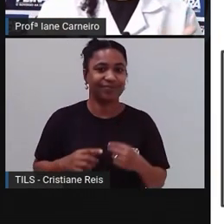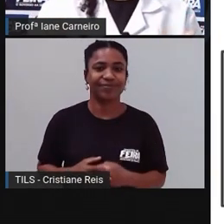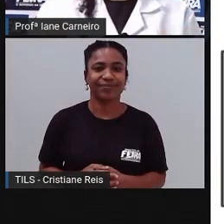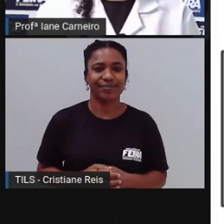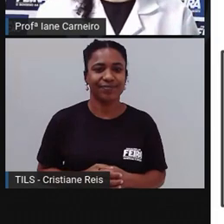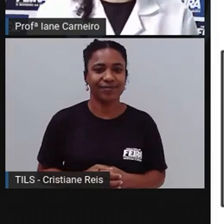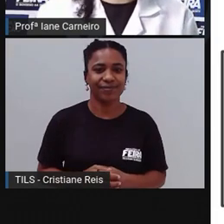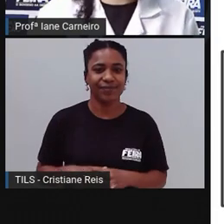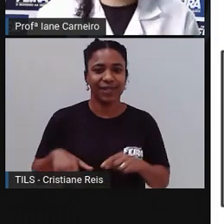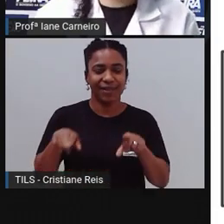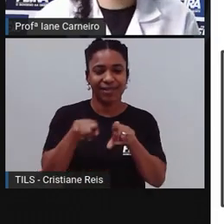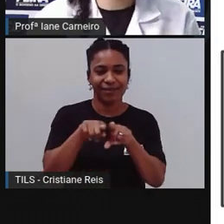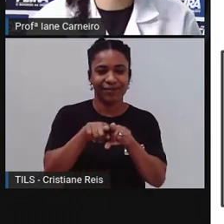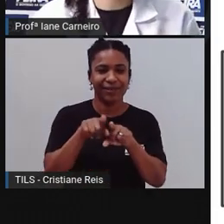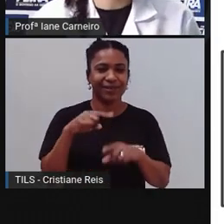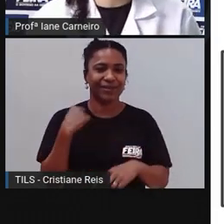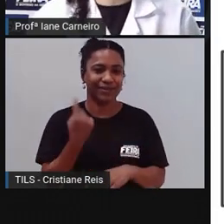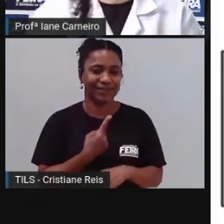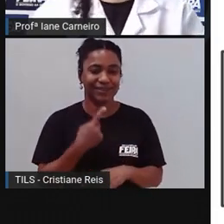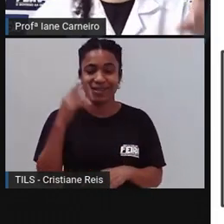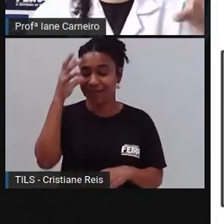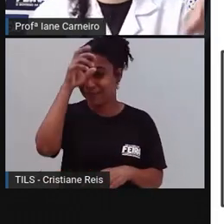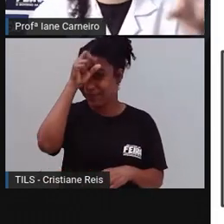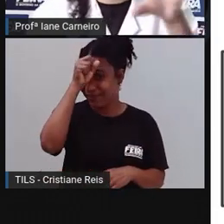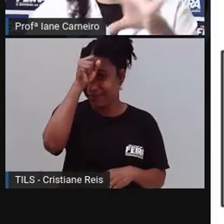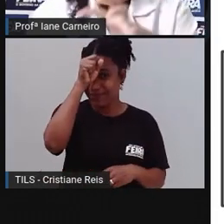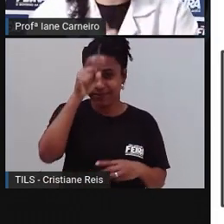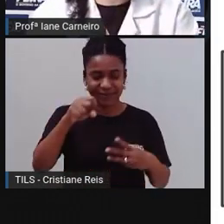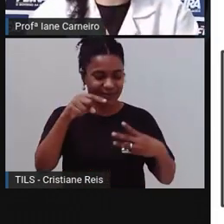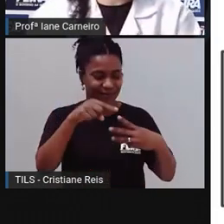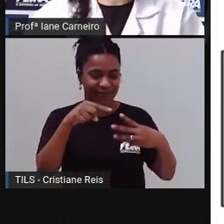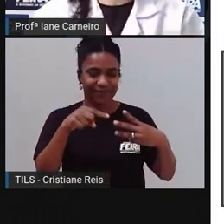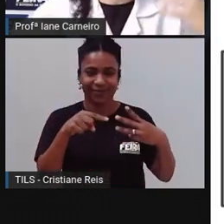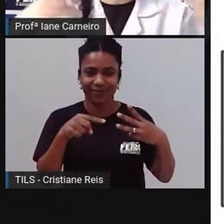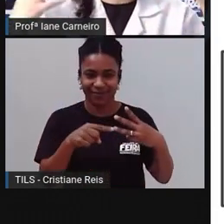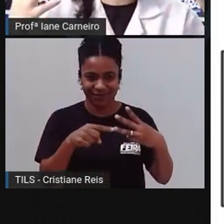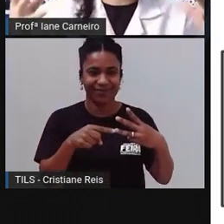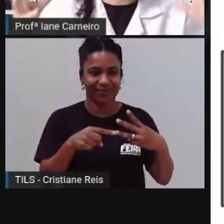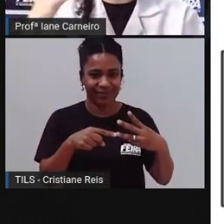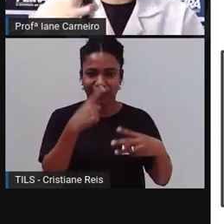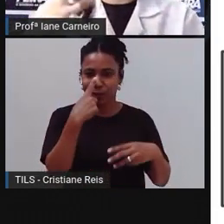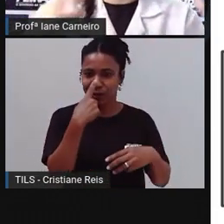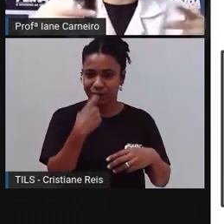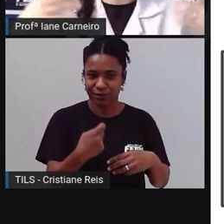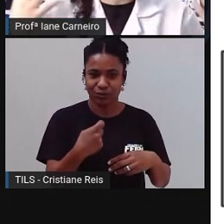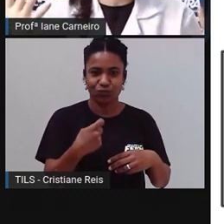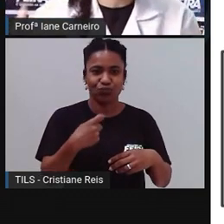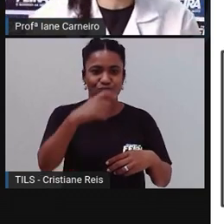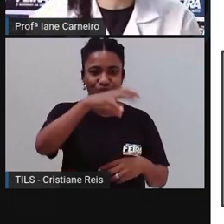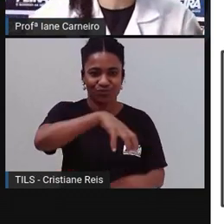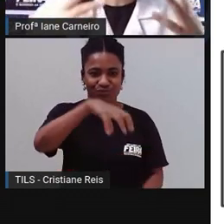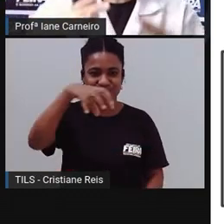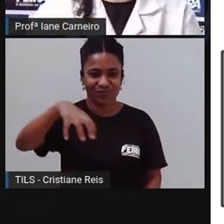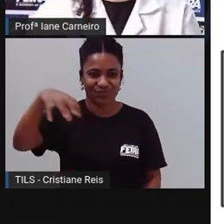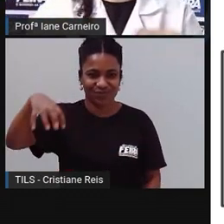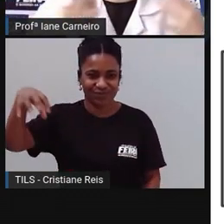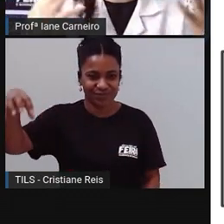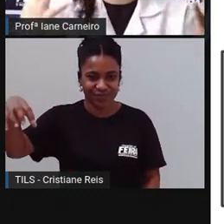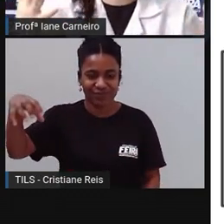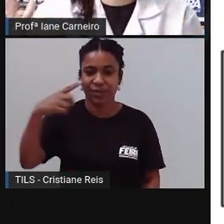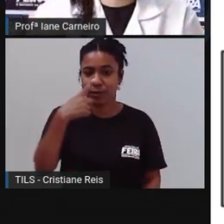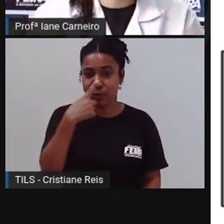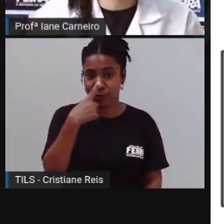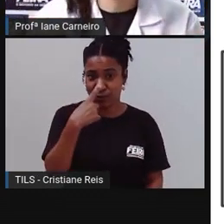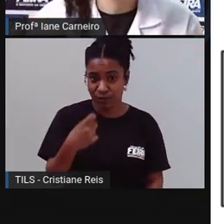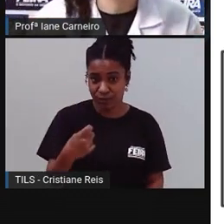Então, a Pro também falou com vocês hoje três lixeiras, né? A Pro falou na aula anterior, a gente lê o livro, né, de Não